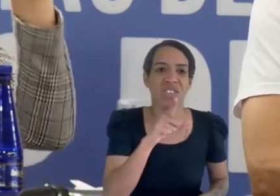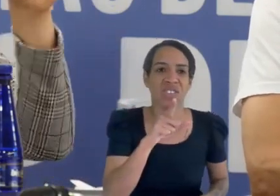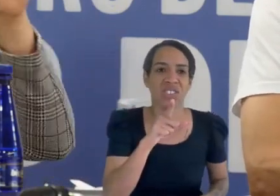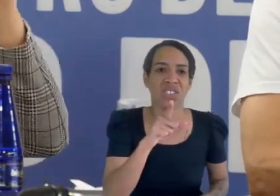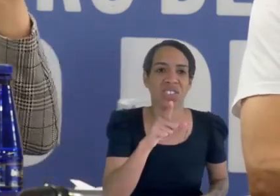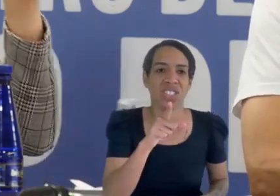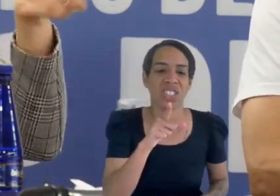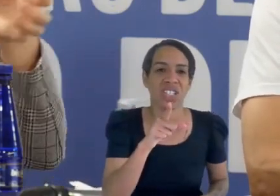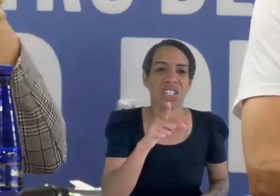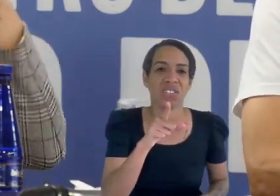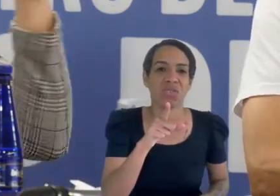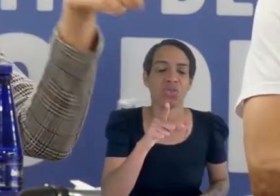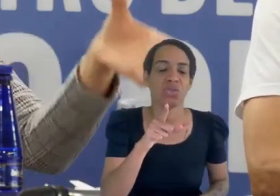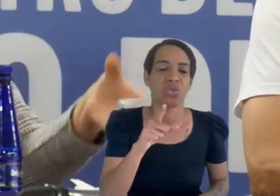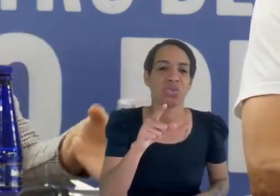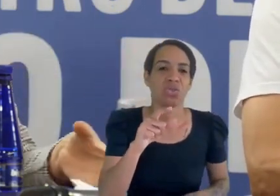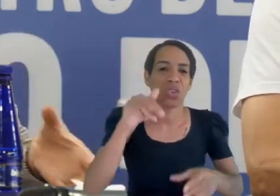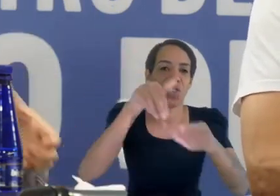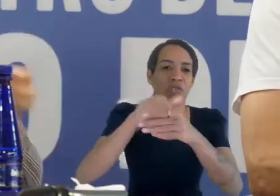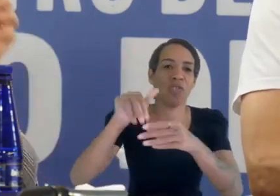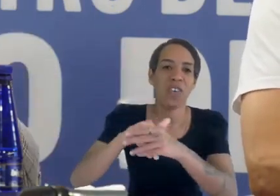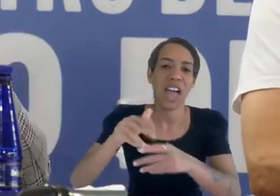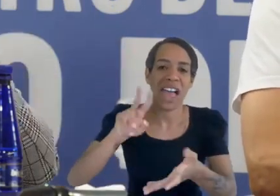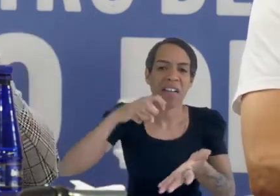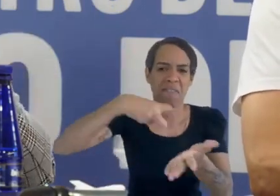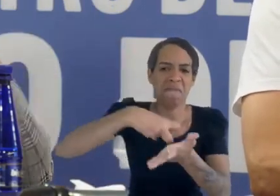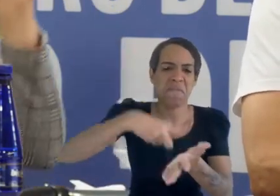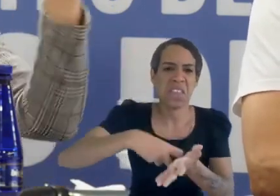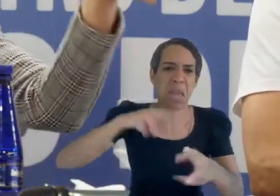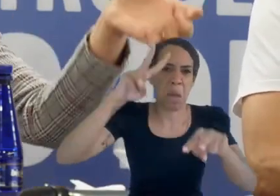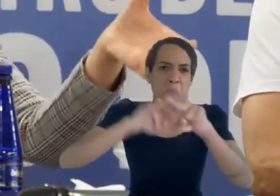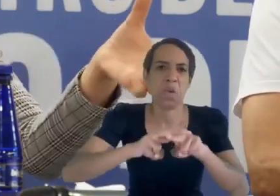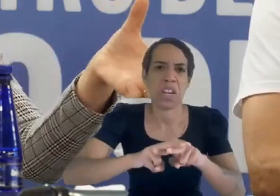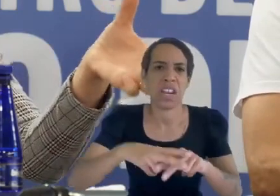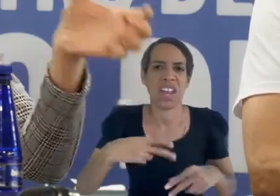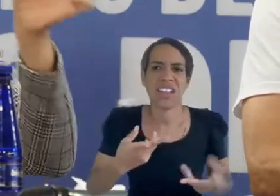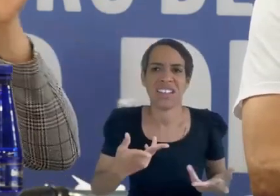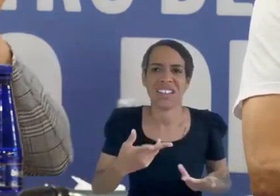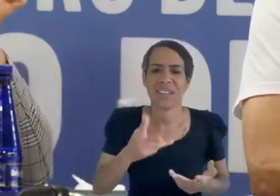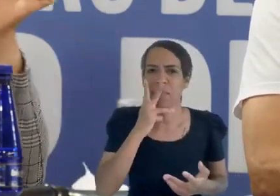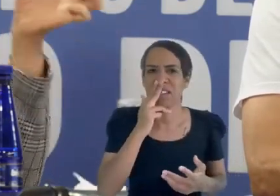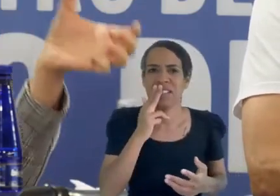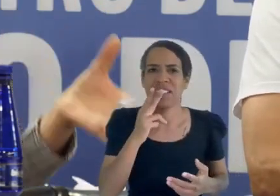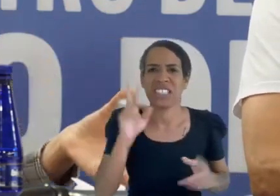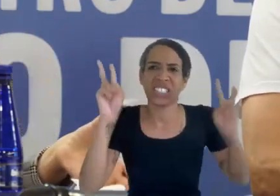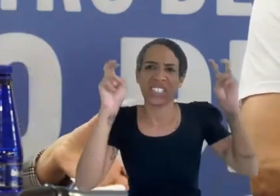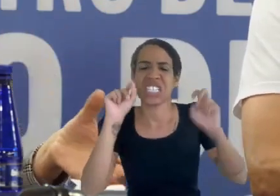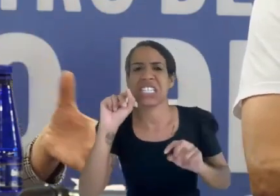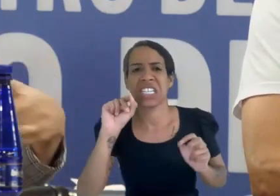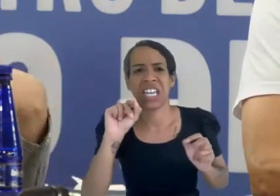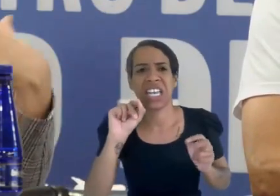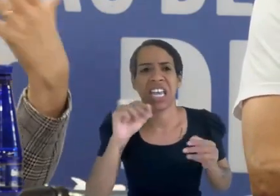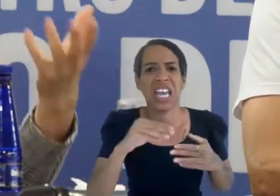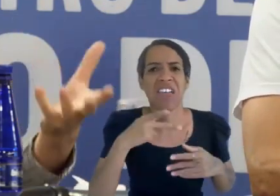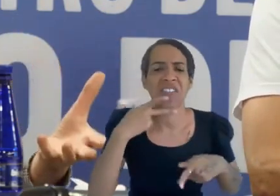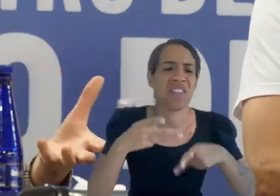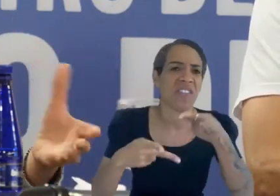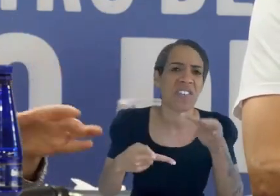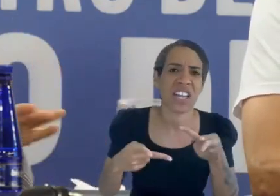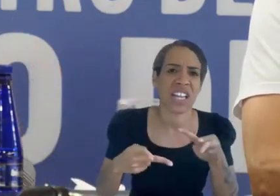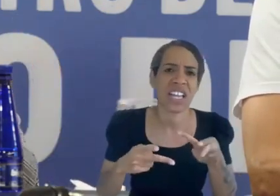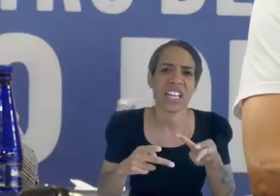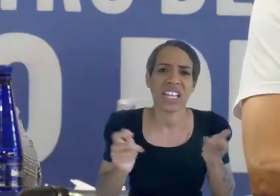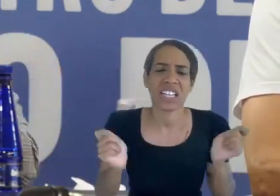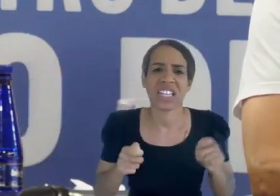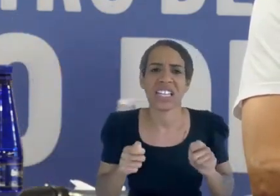essa essa chave da vitimização sobre quem levanta possíveis ilícitos e é